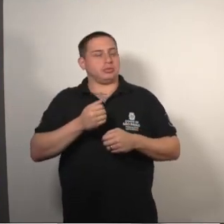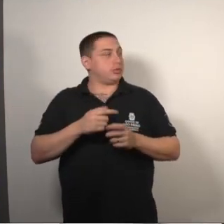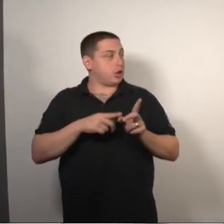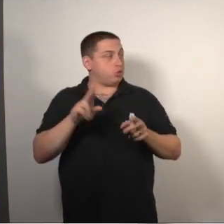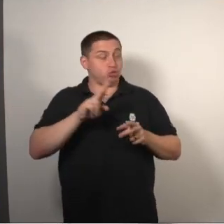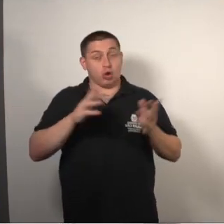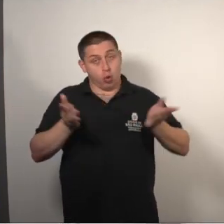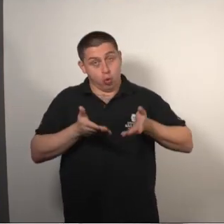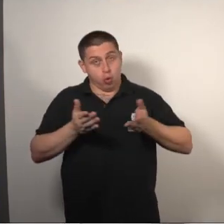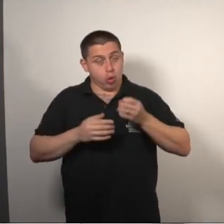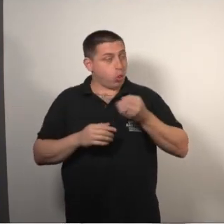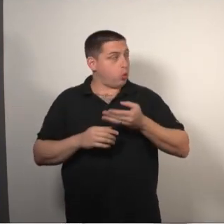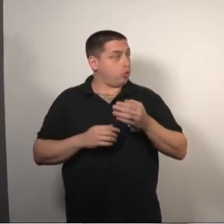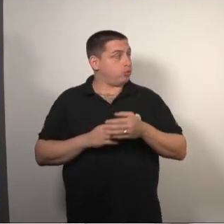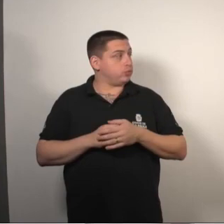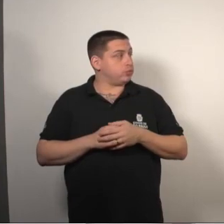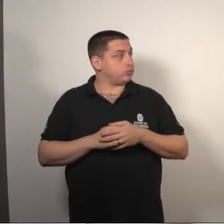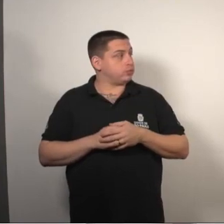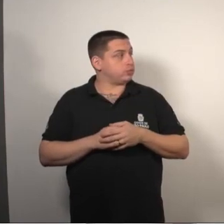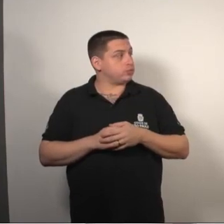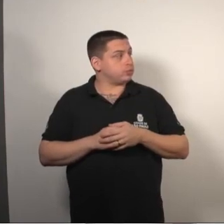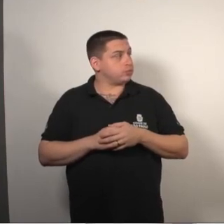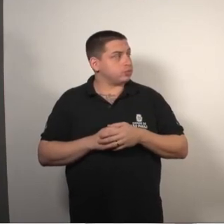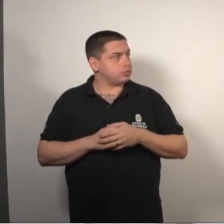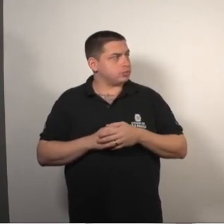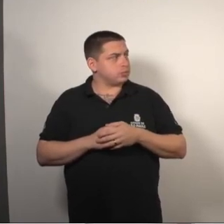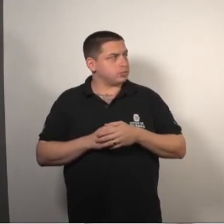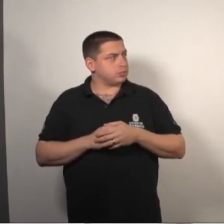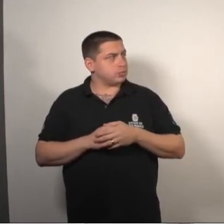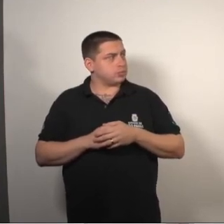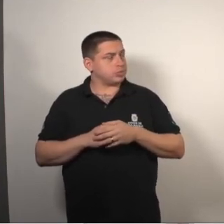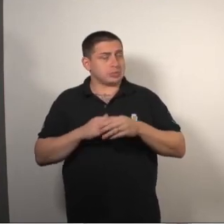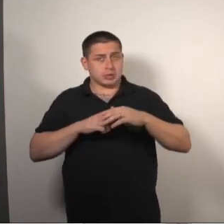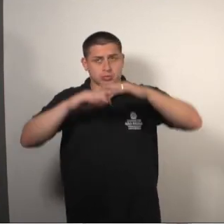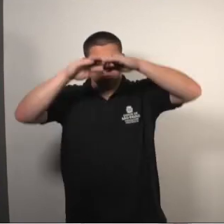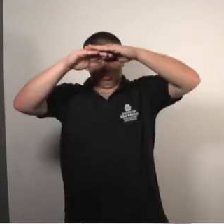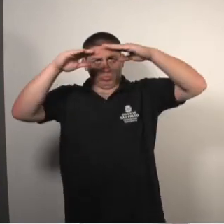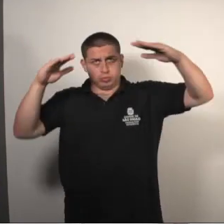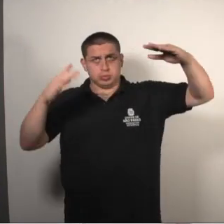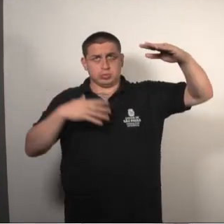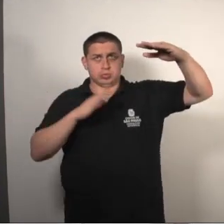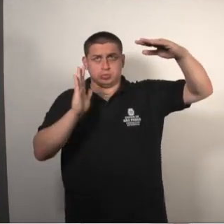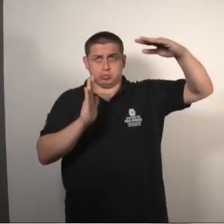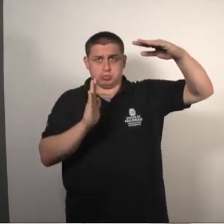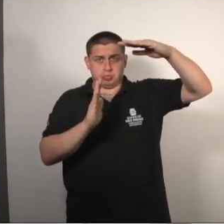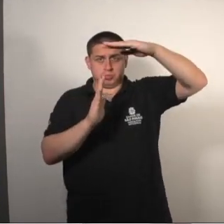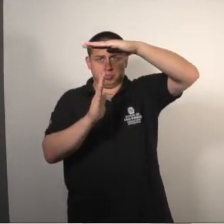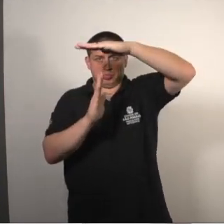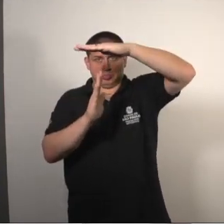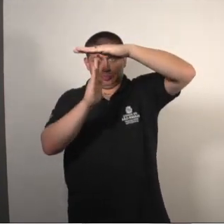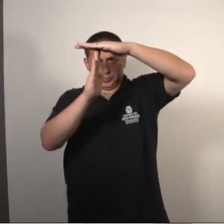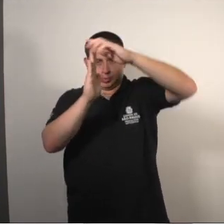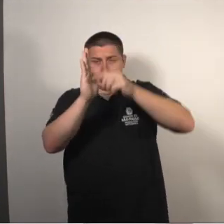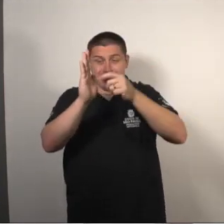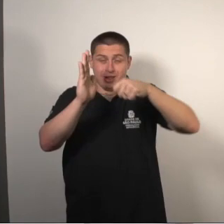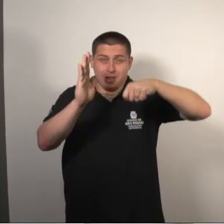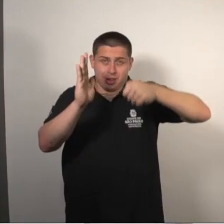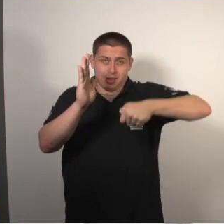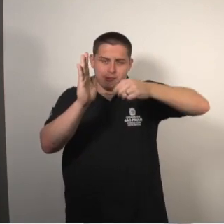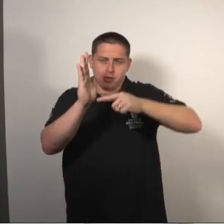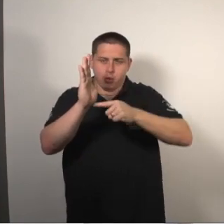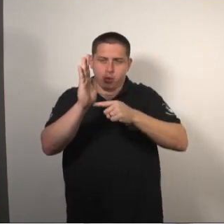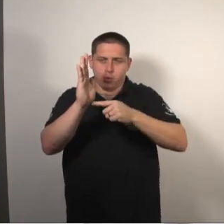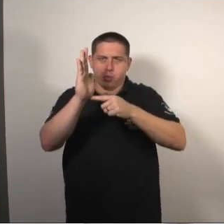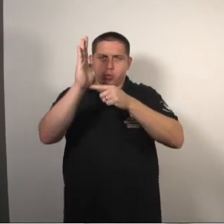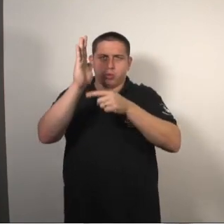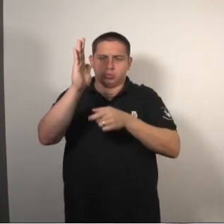né? É feito um maquiamento da estrutura, é feita a elevação da estrutura, tira o aparelho, faz todo o preparo que a gente chama de berço, né?